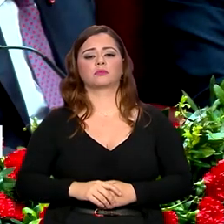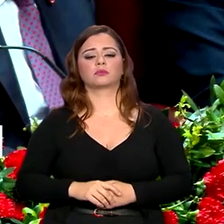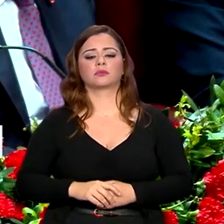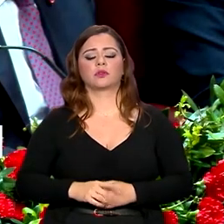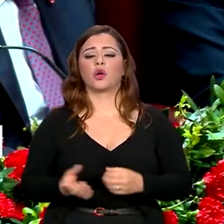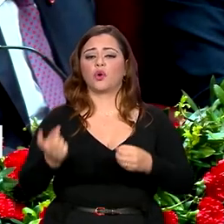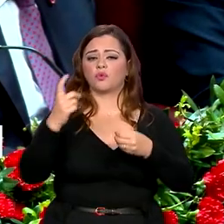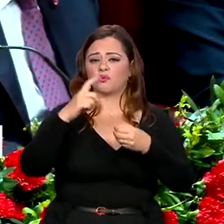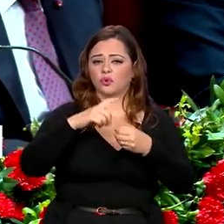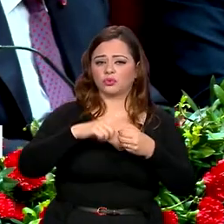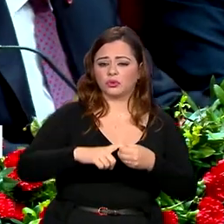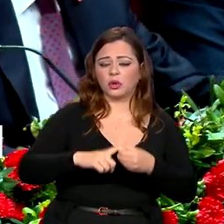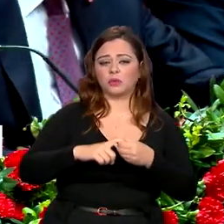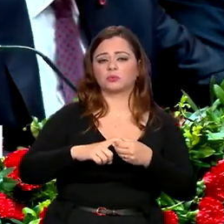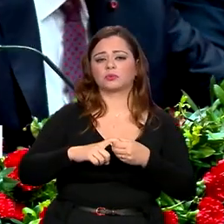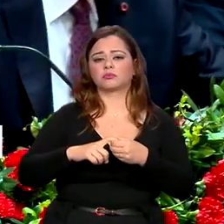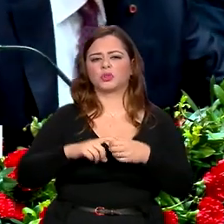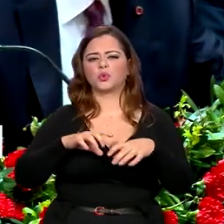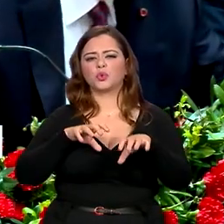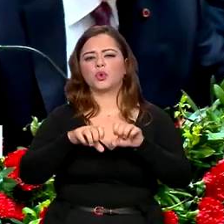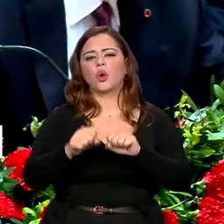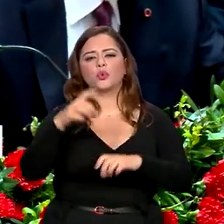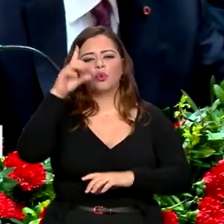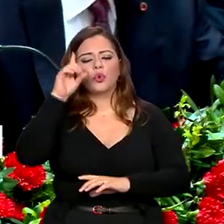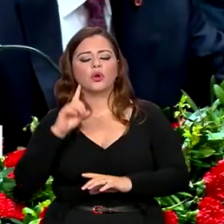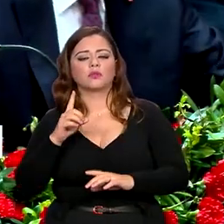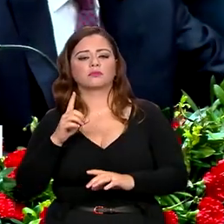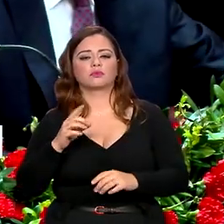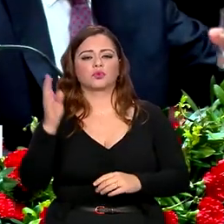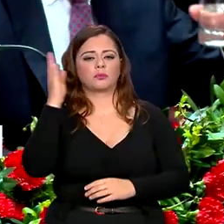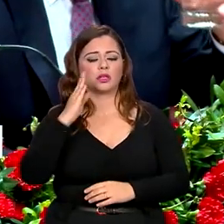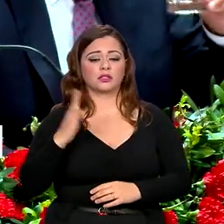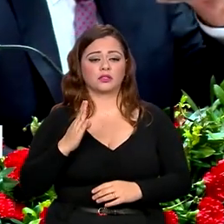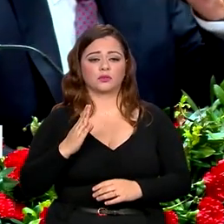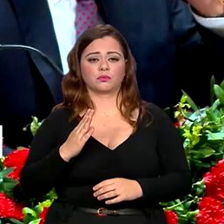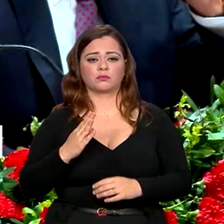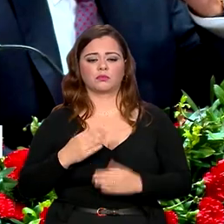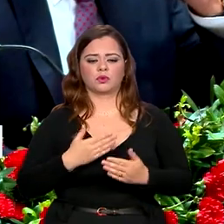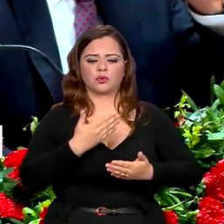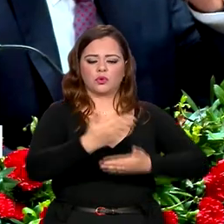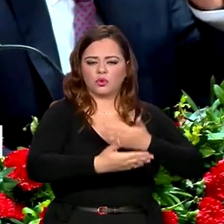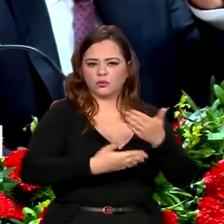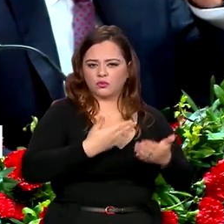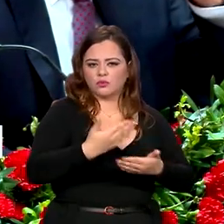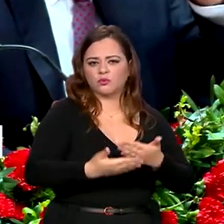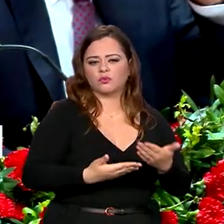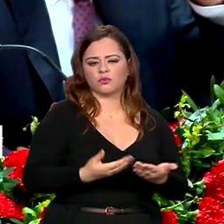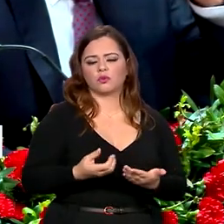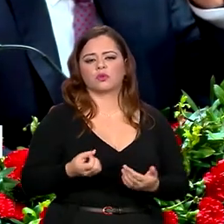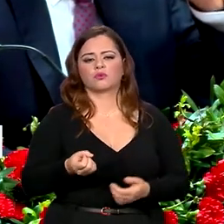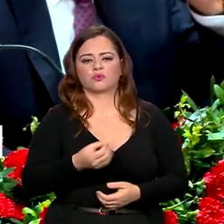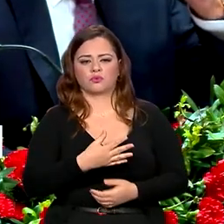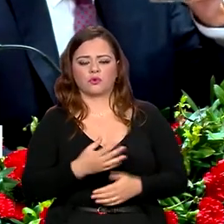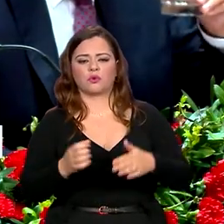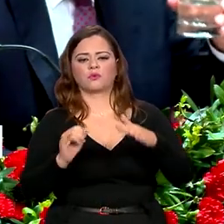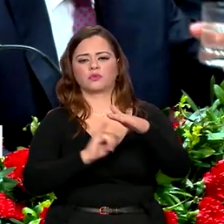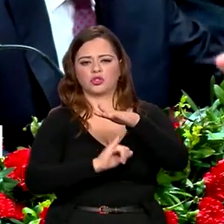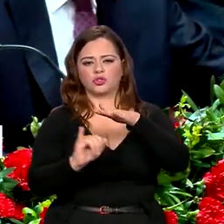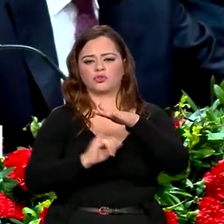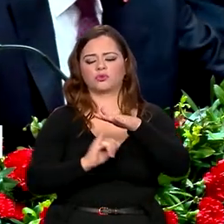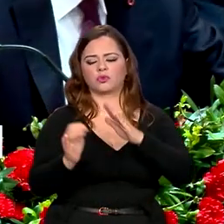Estamos retomando a tradição diplomática do Brasil e renovando o nosso compromisso com as instituições